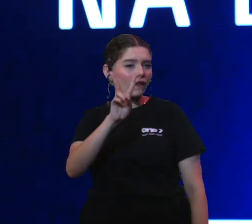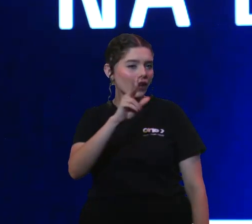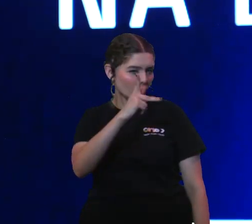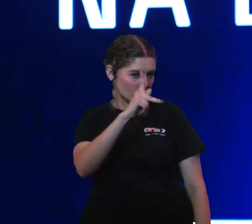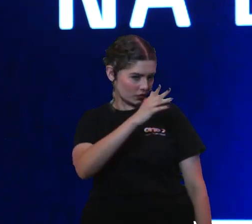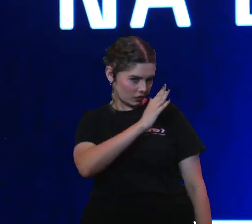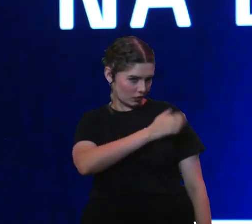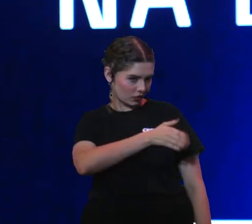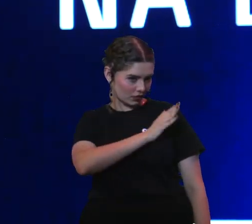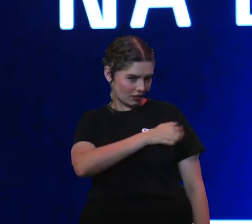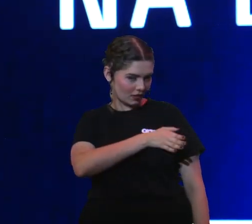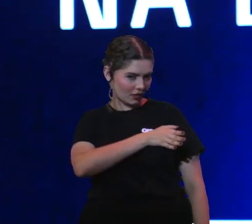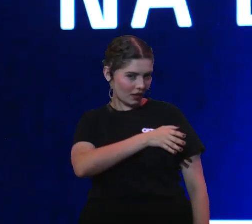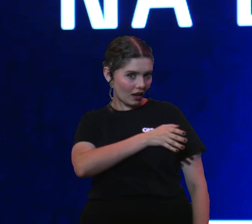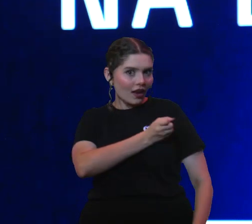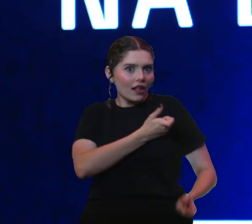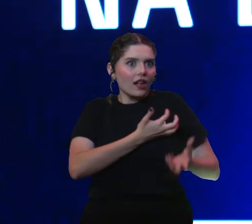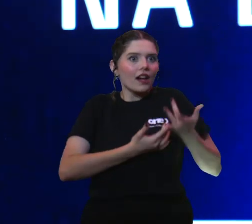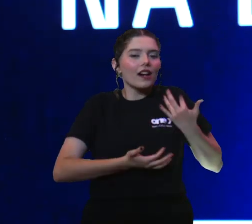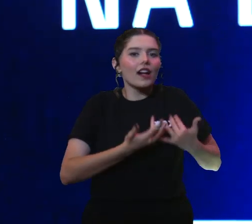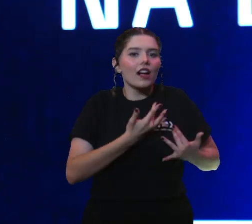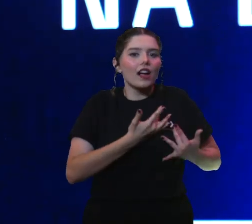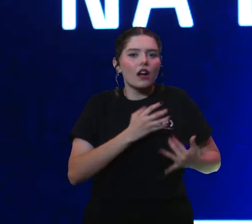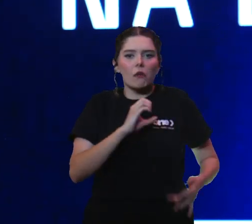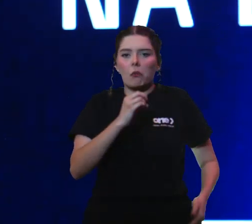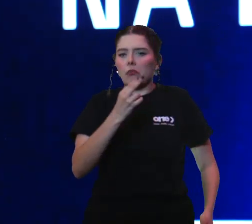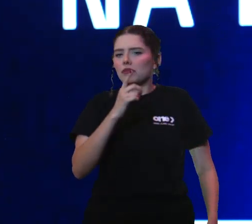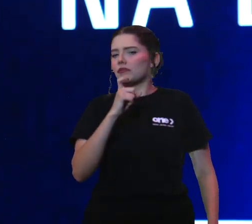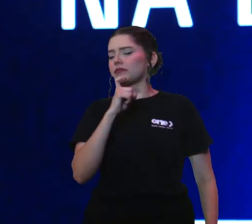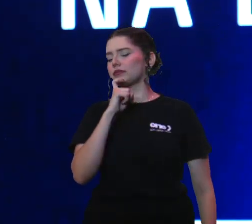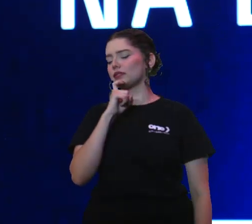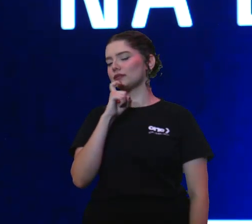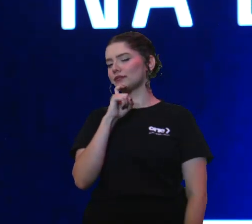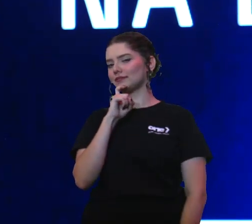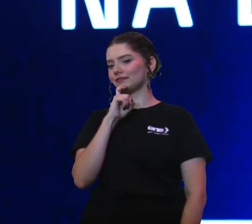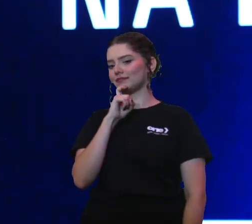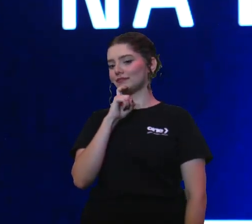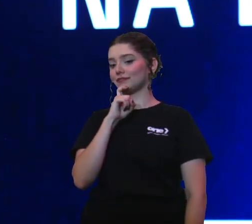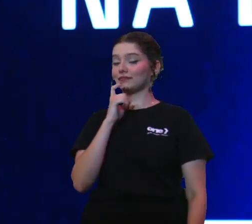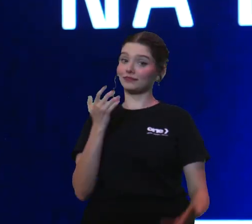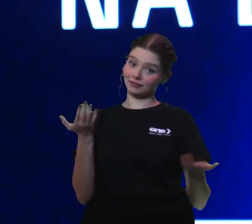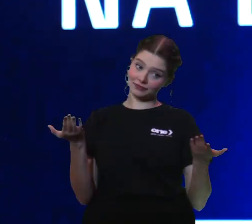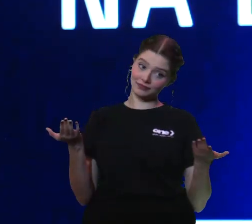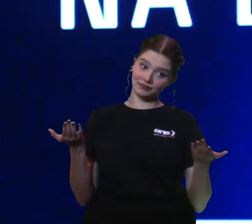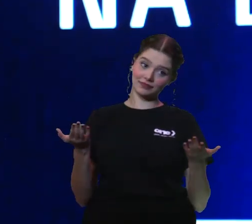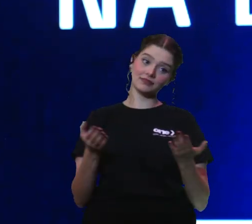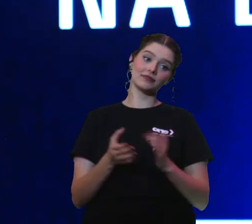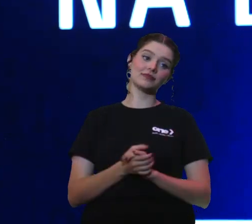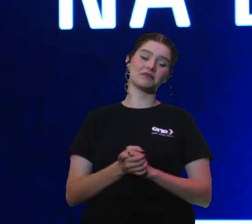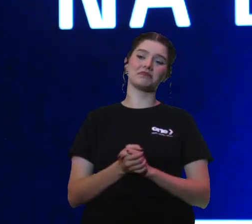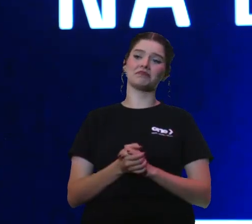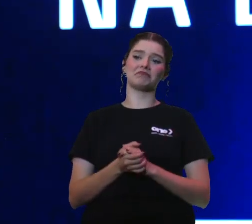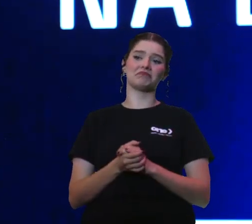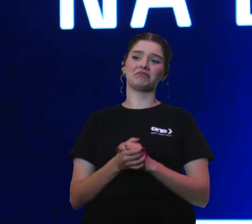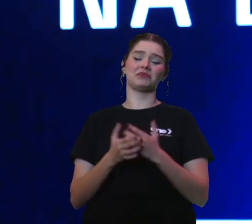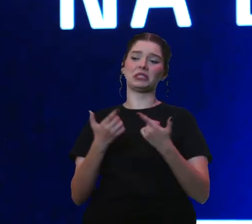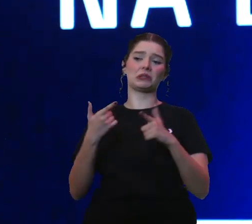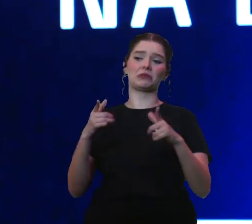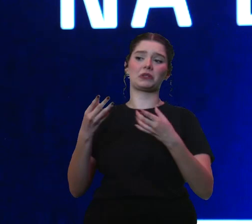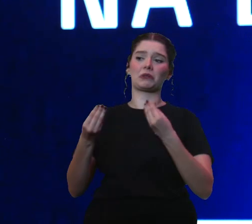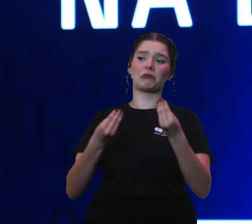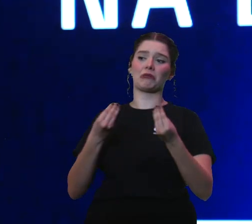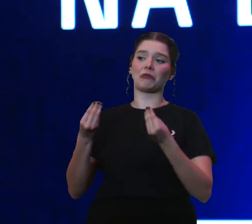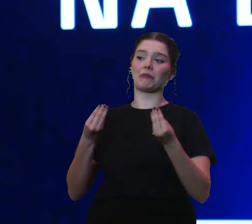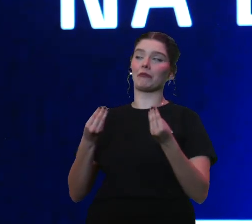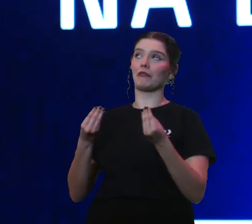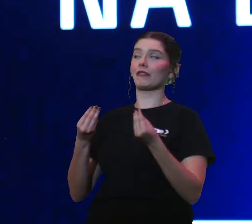É quente, morno ou frio? Só tem 3 opções, meu irmão. Não tem conversa. E as